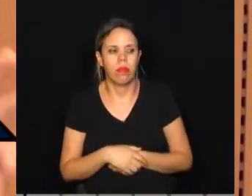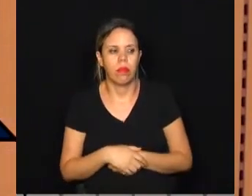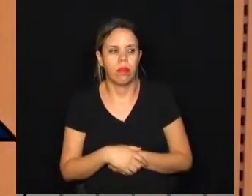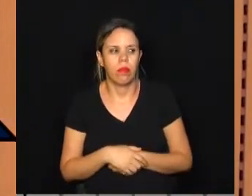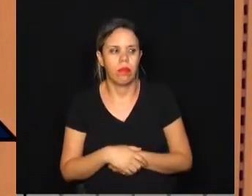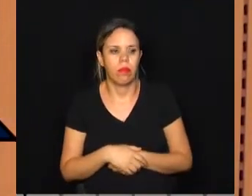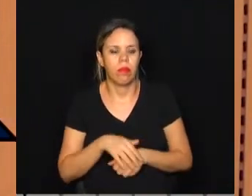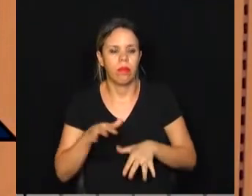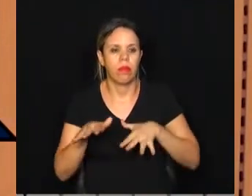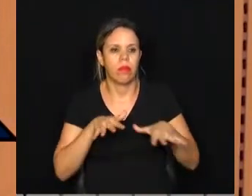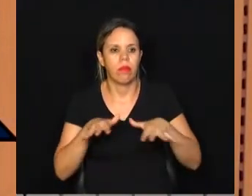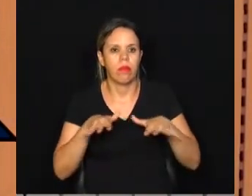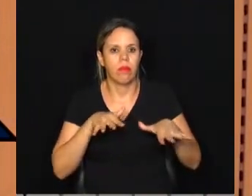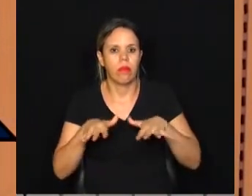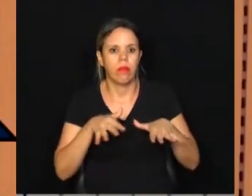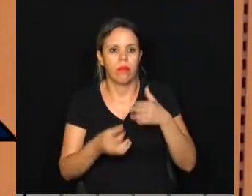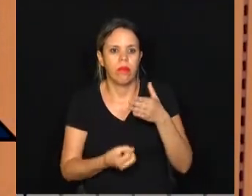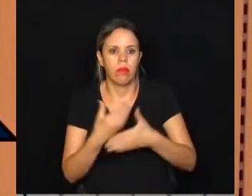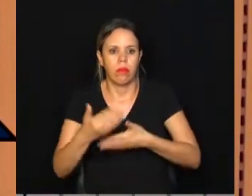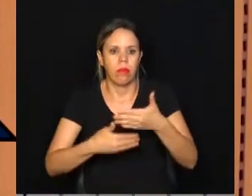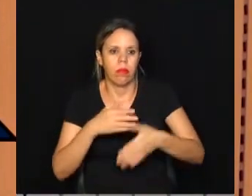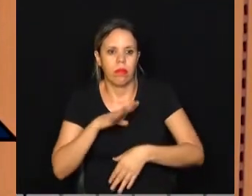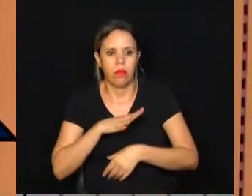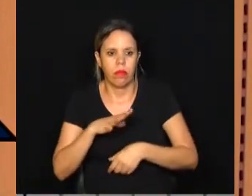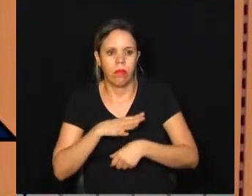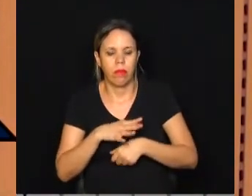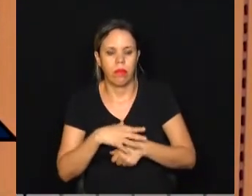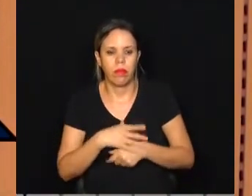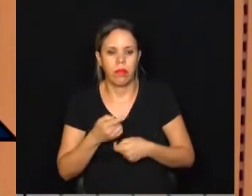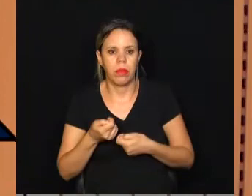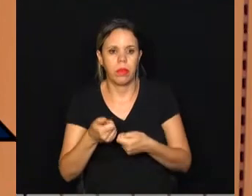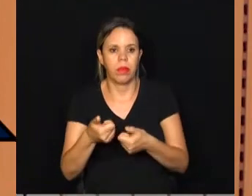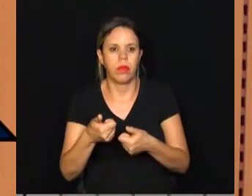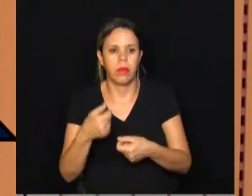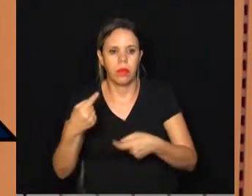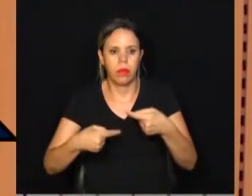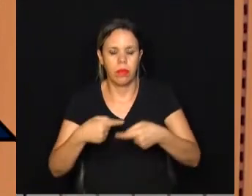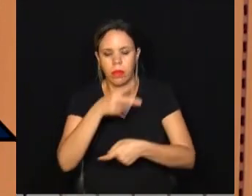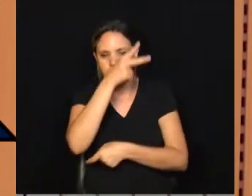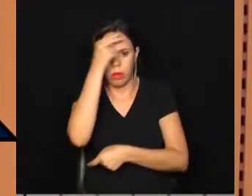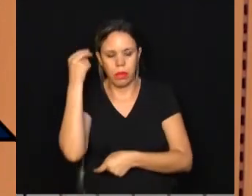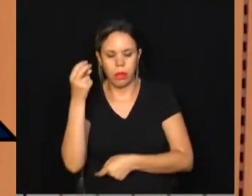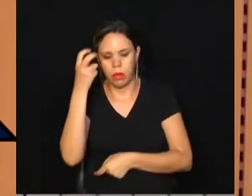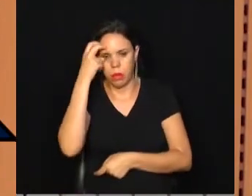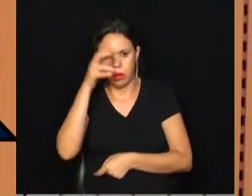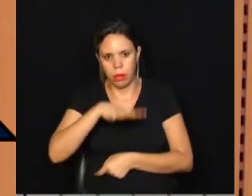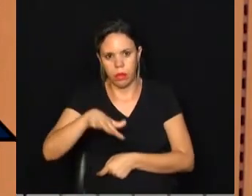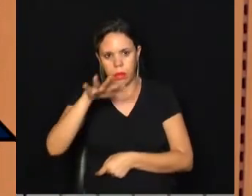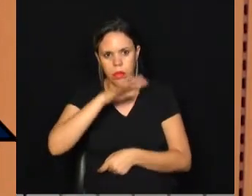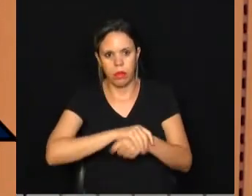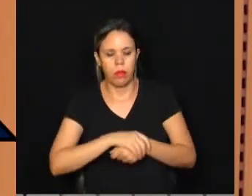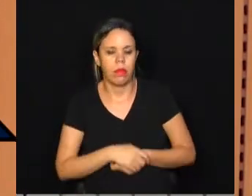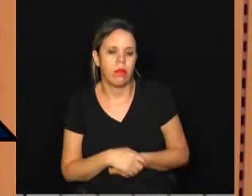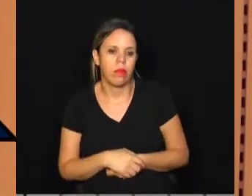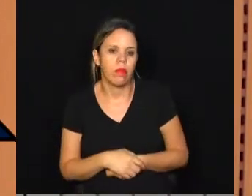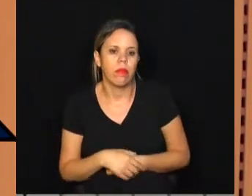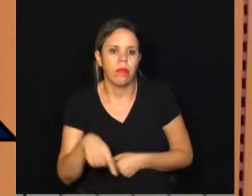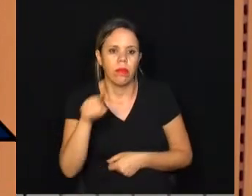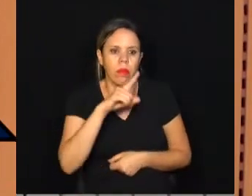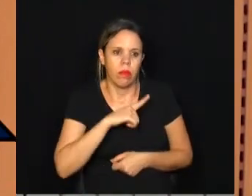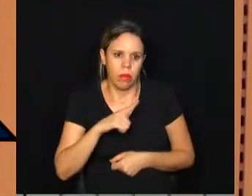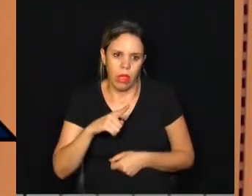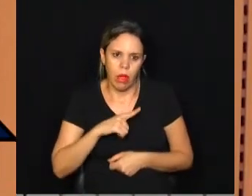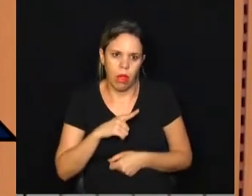desse movimento que vem ocorrendo na cidade em benefício da política pública de cultura. Vocês